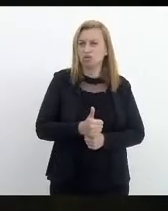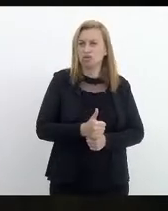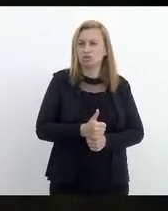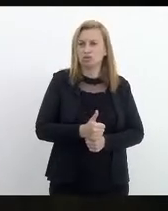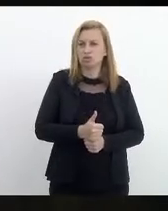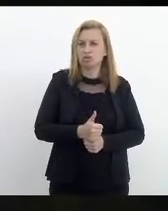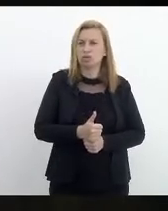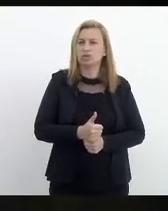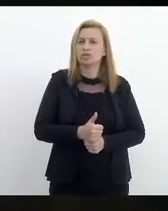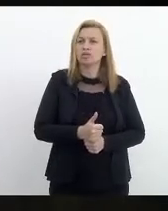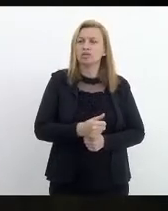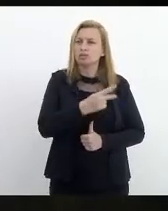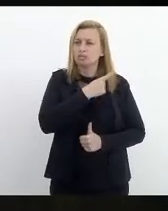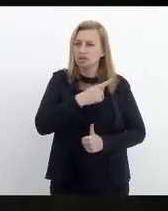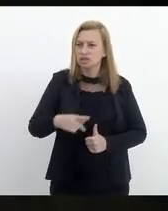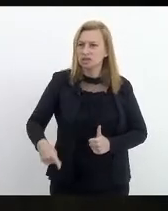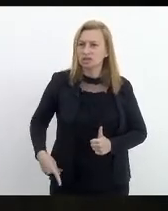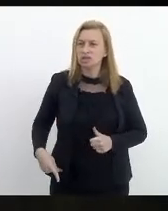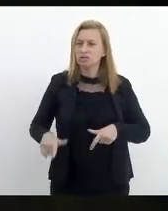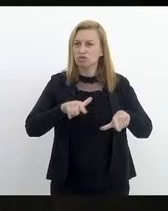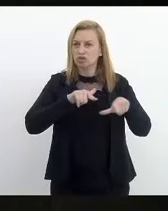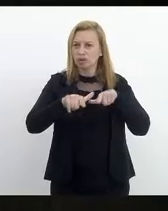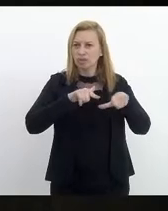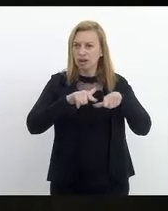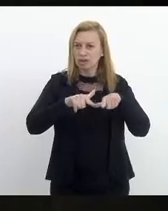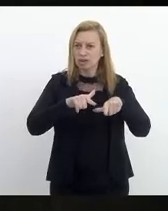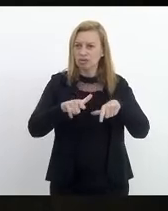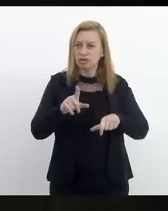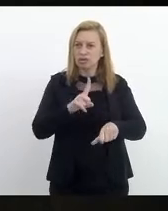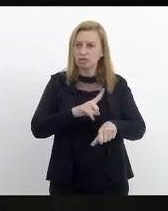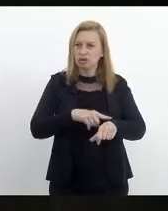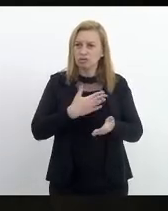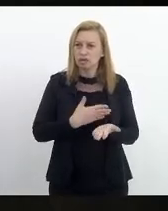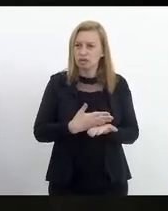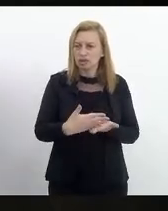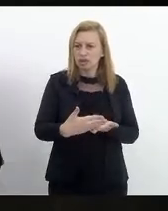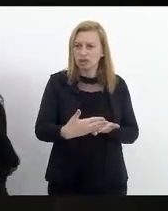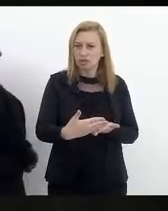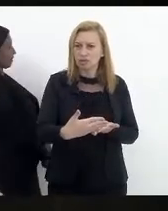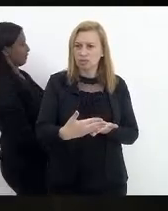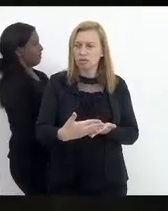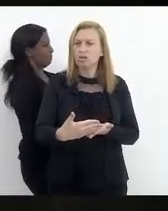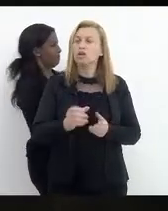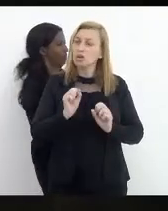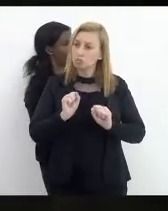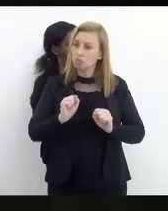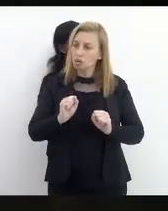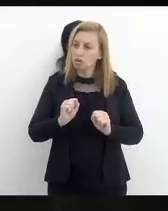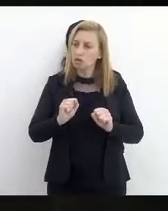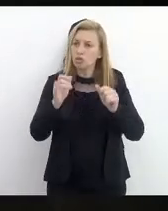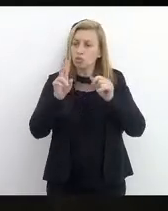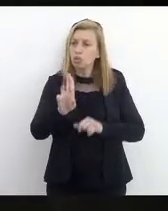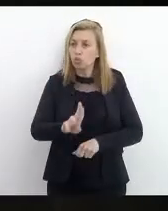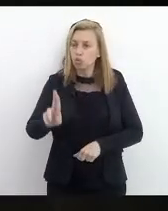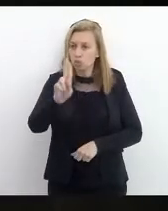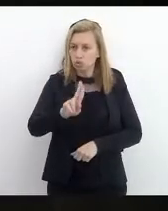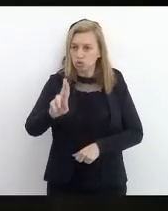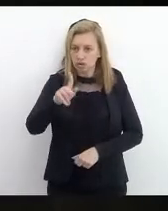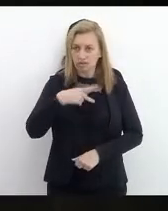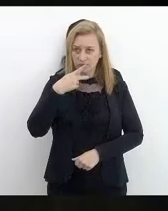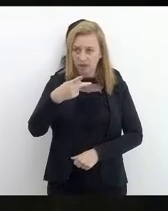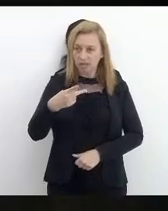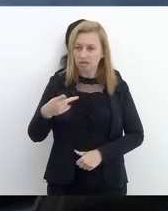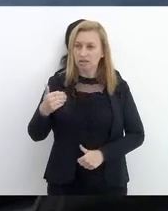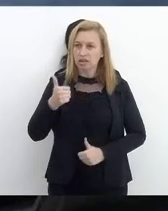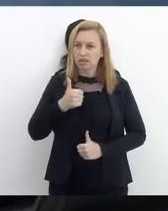Sobreira que a presidência dos trabalhos no expediente inicial para que eu possa fazer uso da